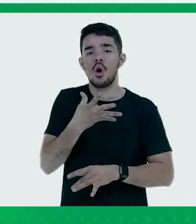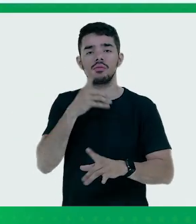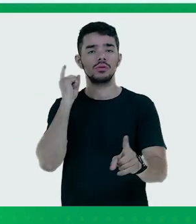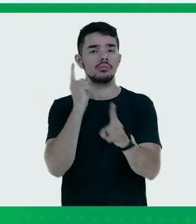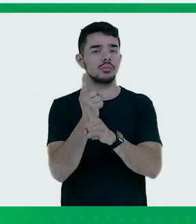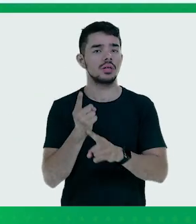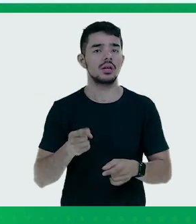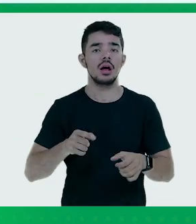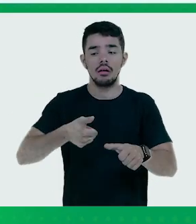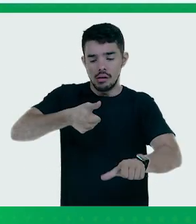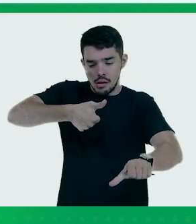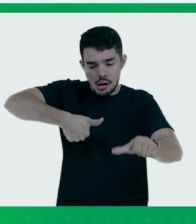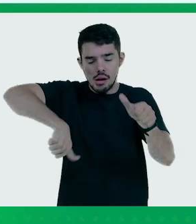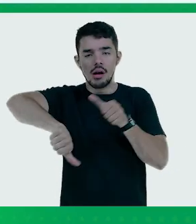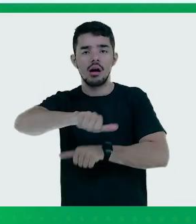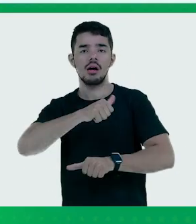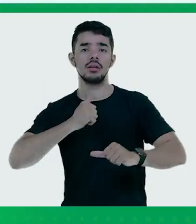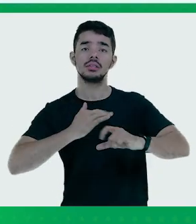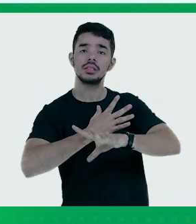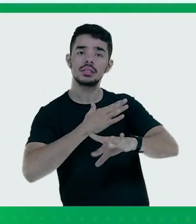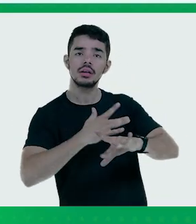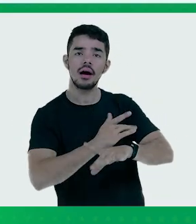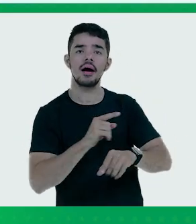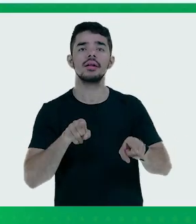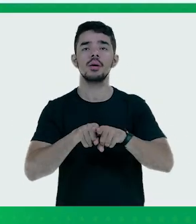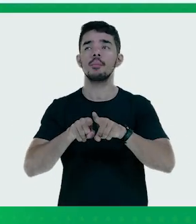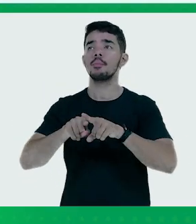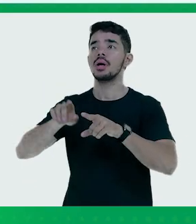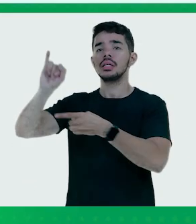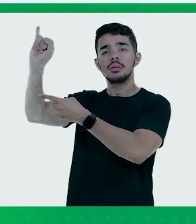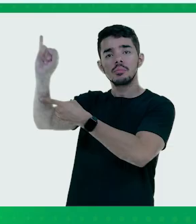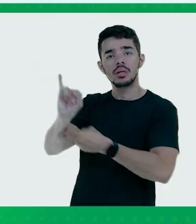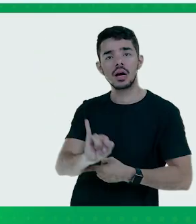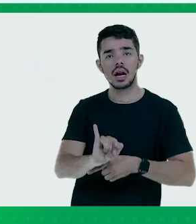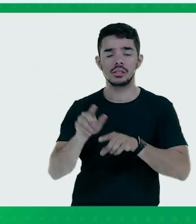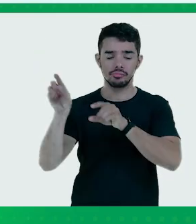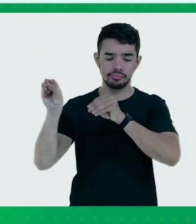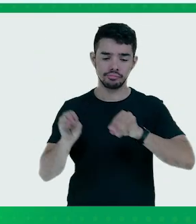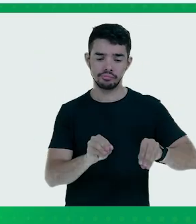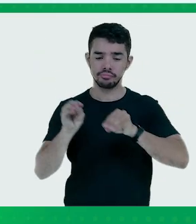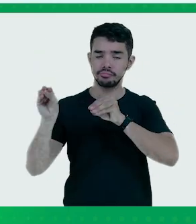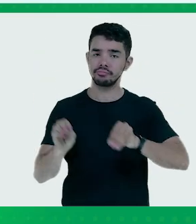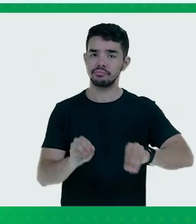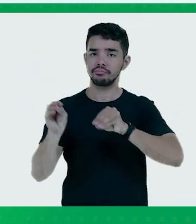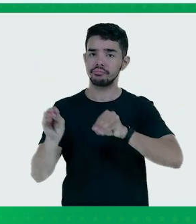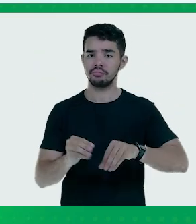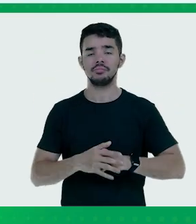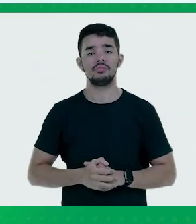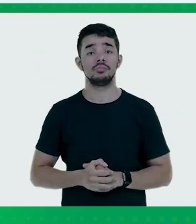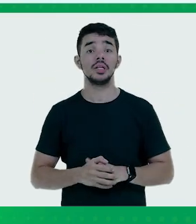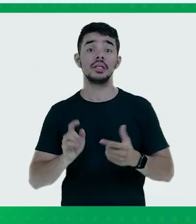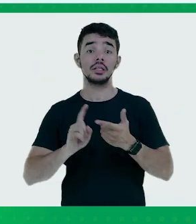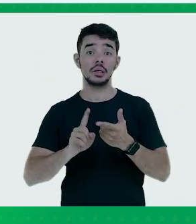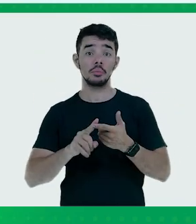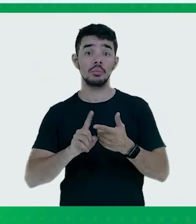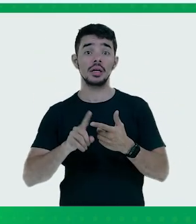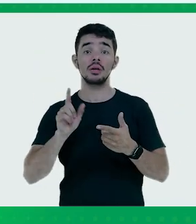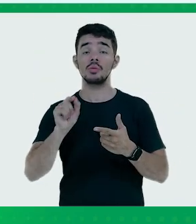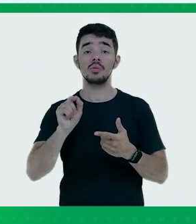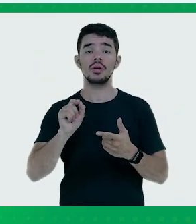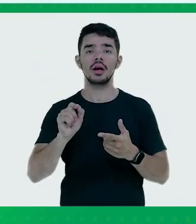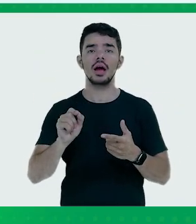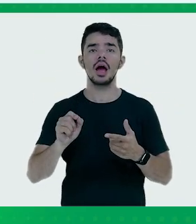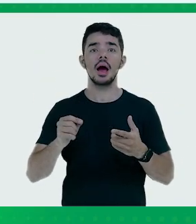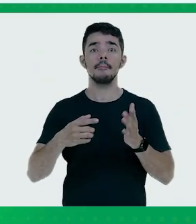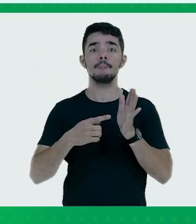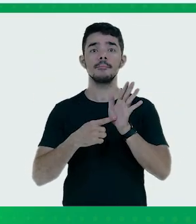de urbanização, um momento de imigração, e o que também chama a atenção, bem como escancara